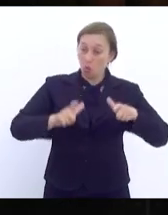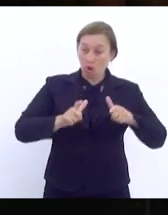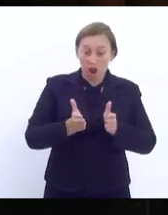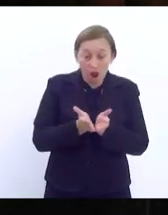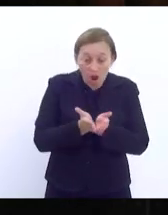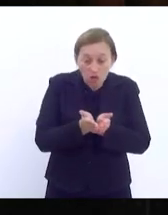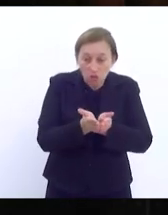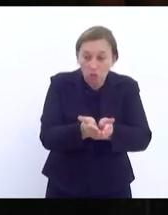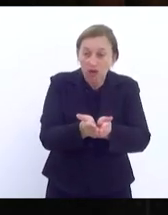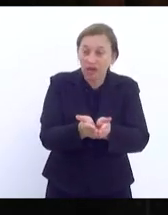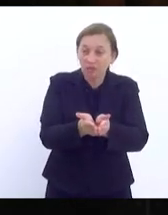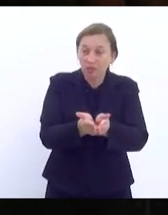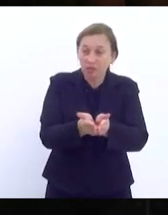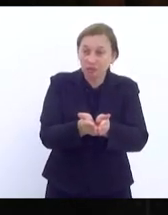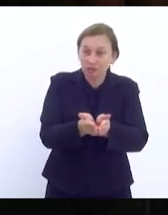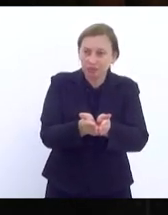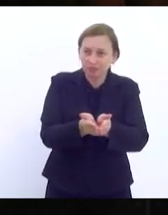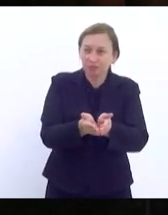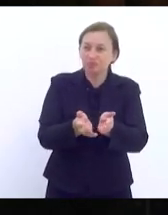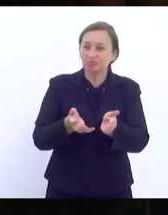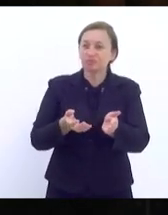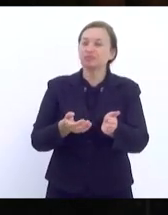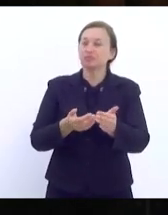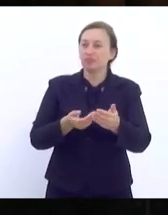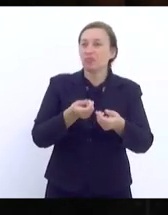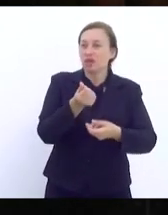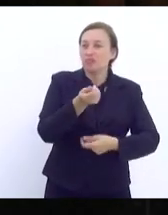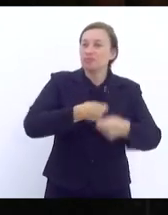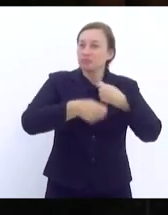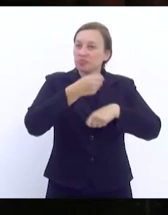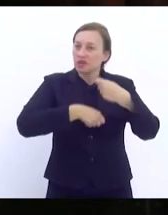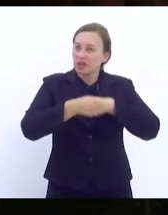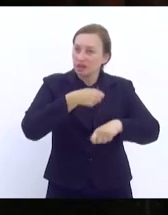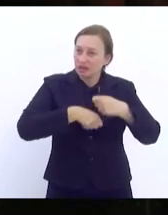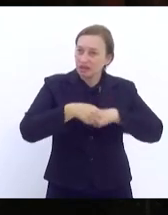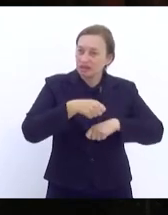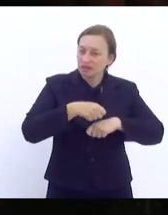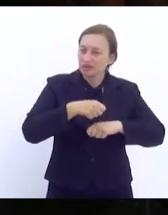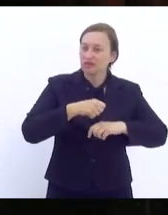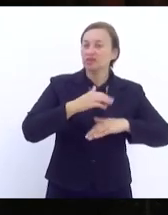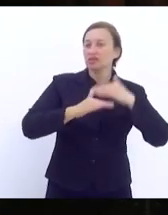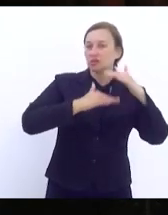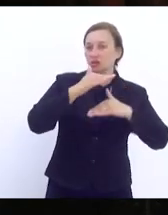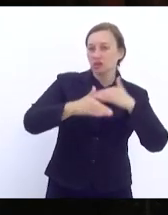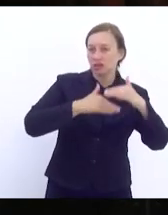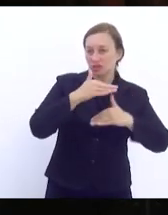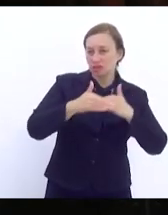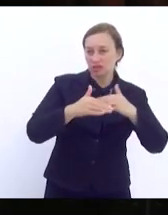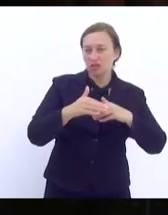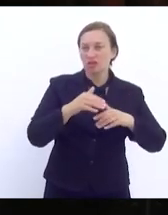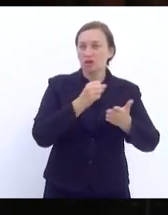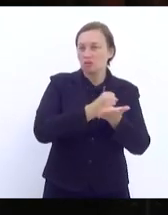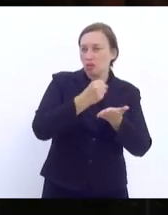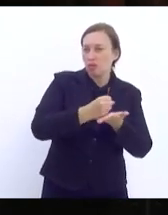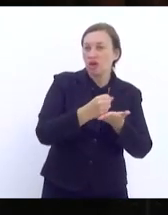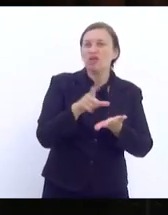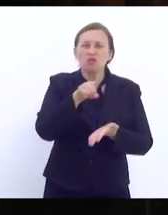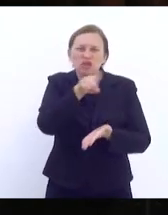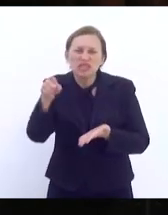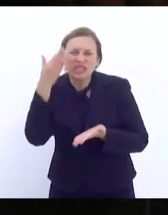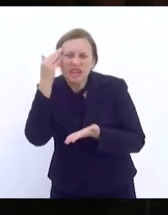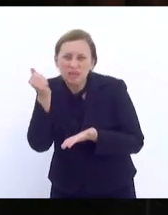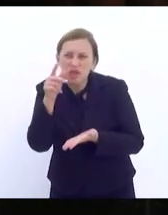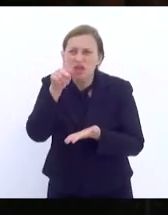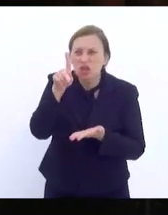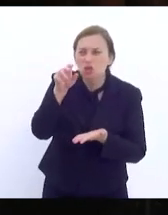econômico do Estado do Rio de Janeiro que querem o crescimento geração de emprego vocês sabiam que o porto do Rio de